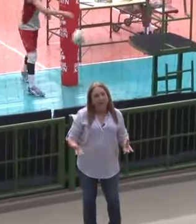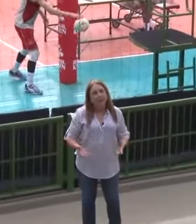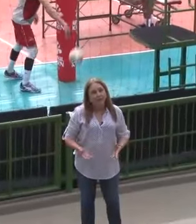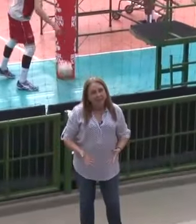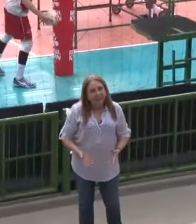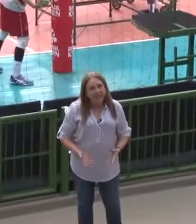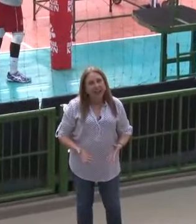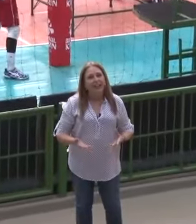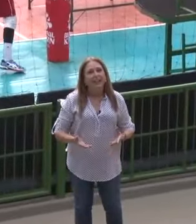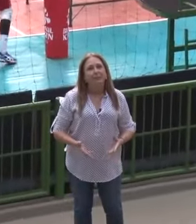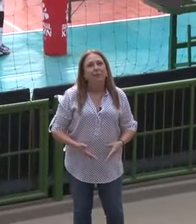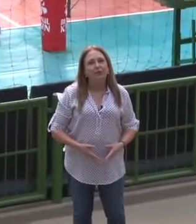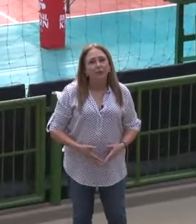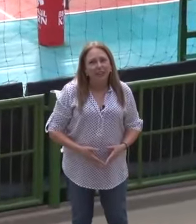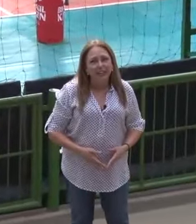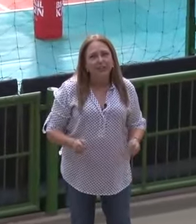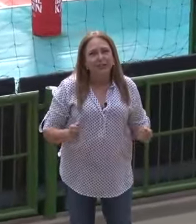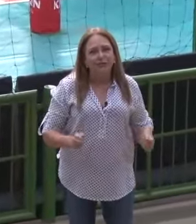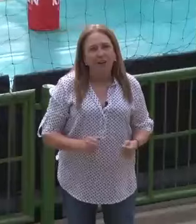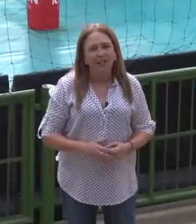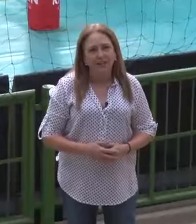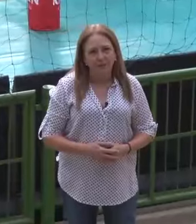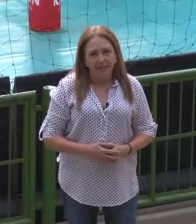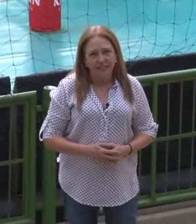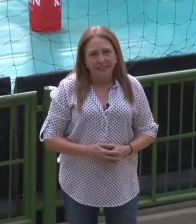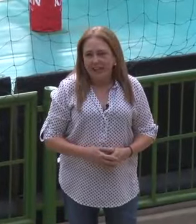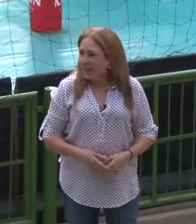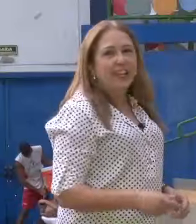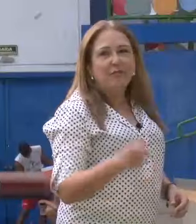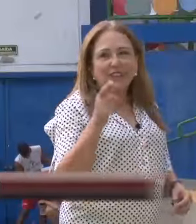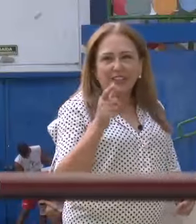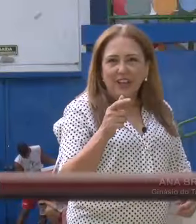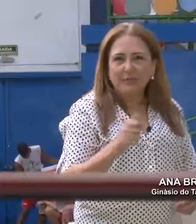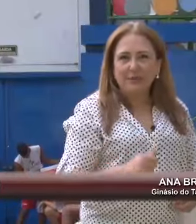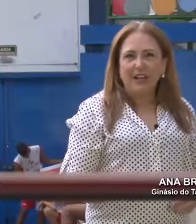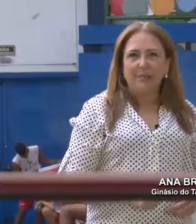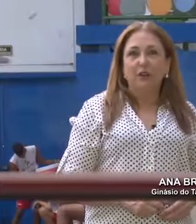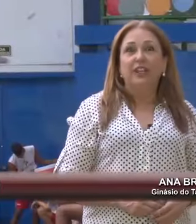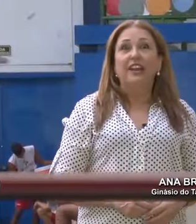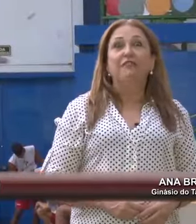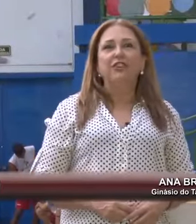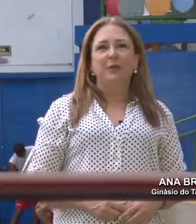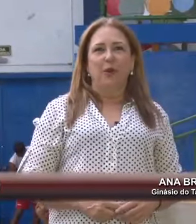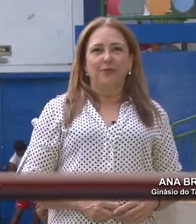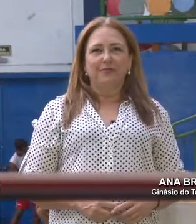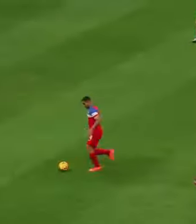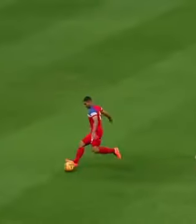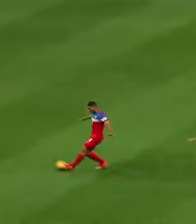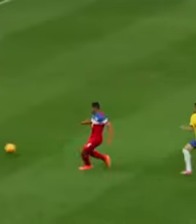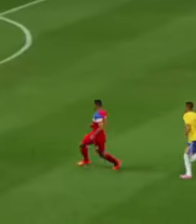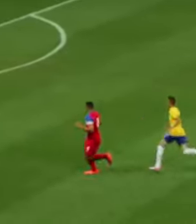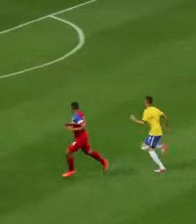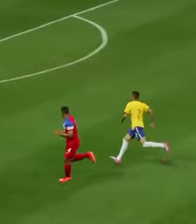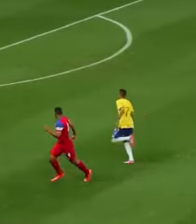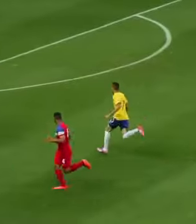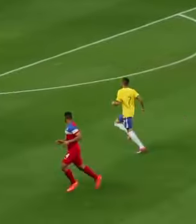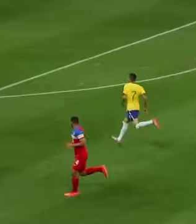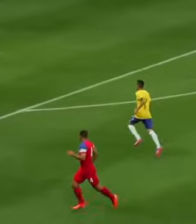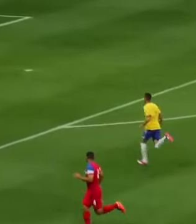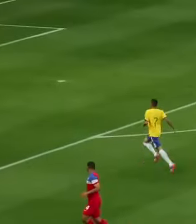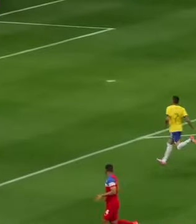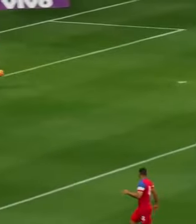casa do Brasil Quirim, a equipe masculina de vôlei de Campinas. Mas a nossa primeira pauta é futebol. A sorte do